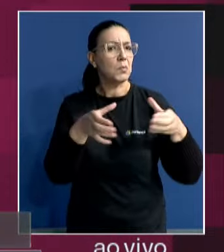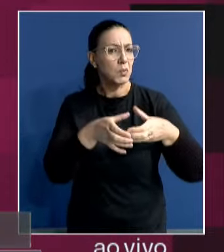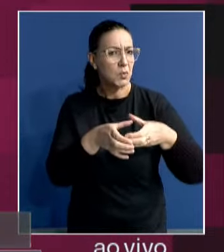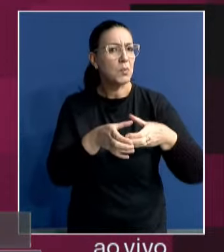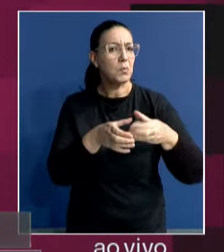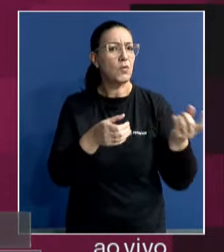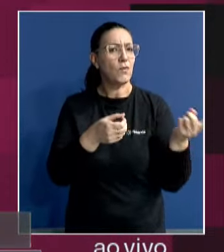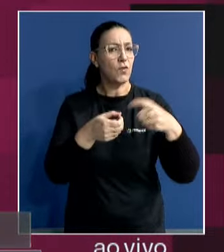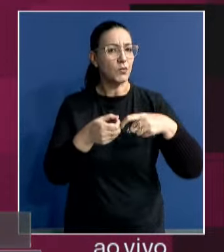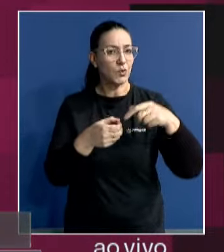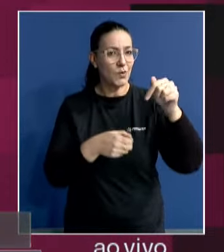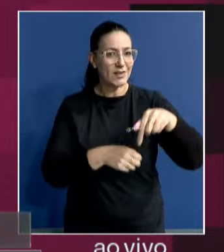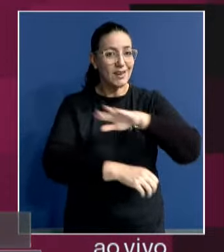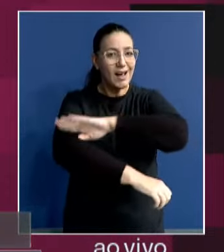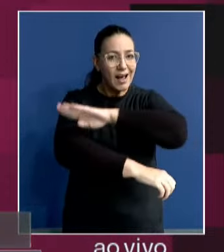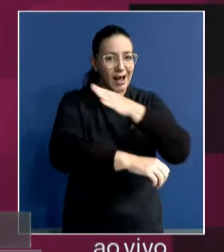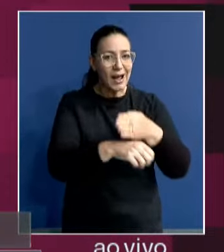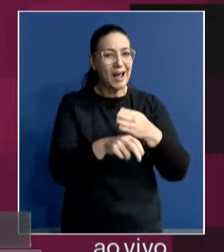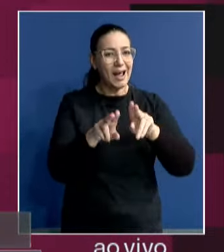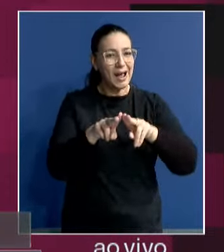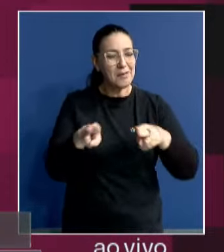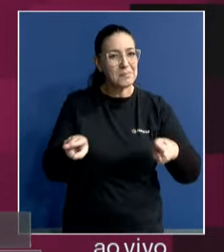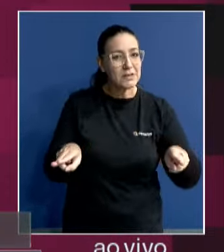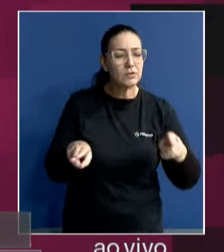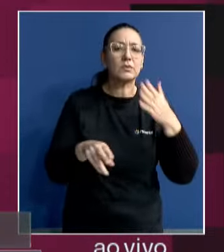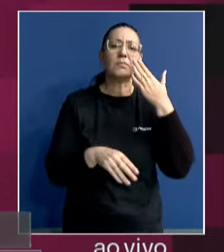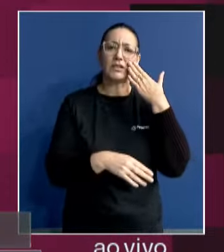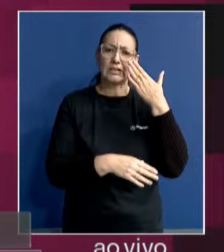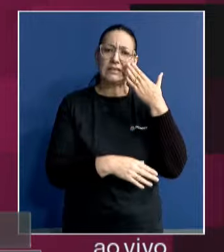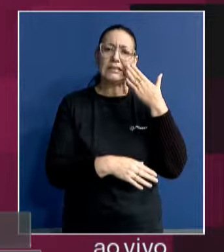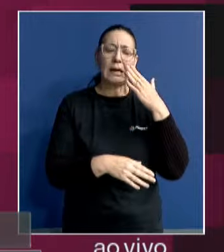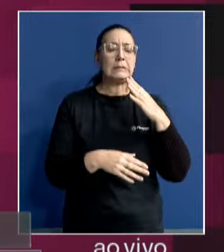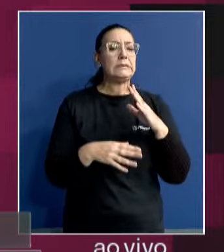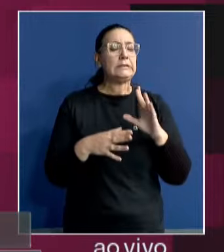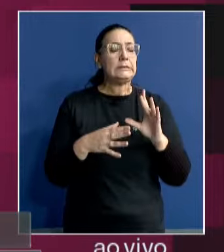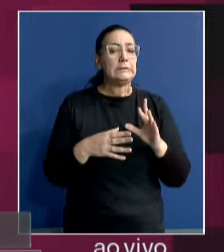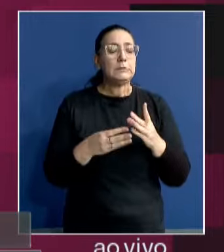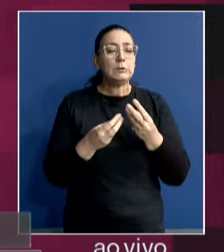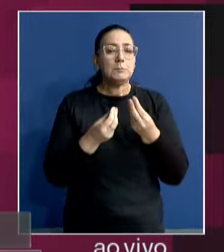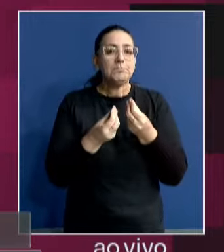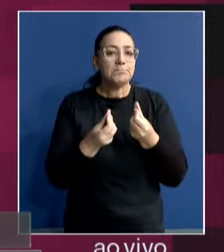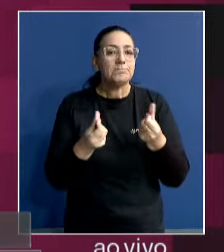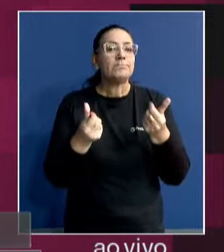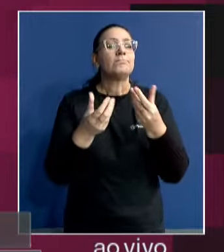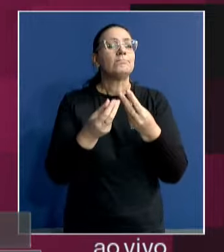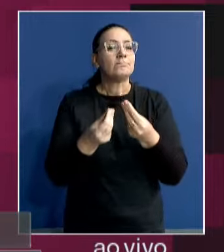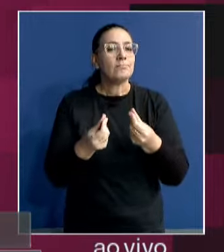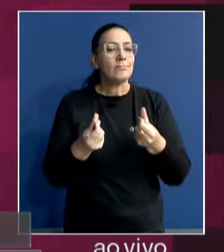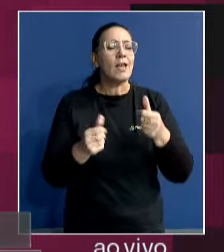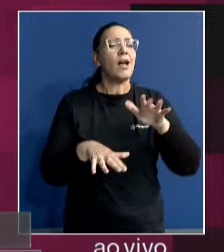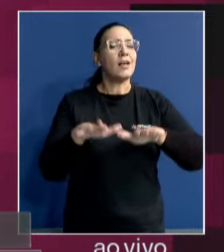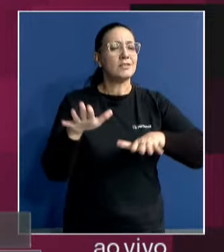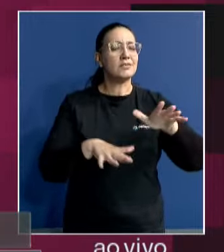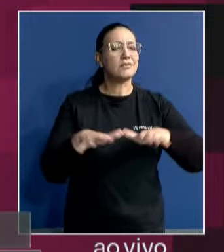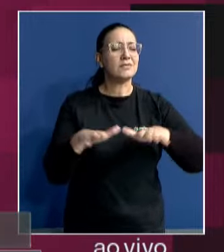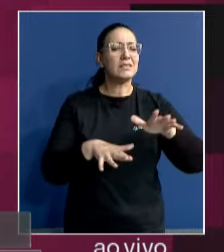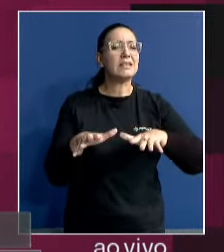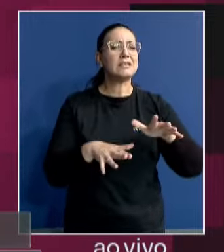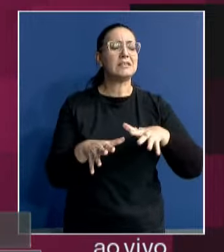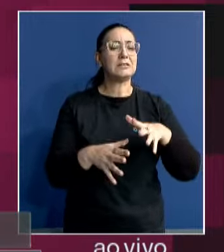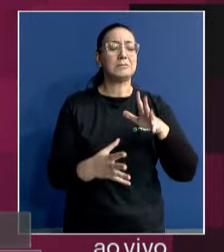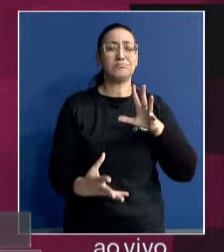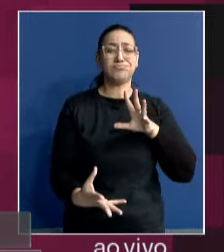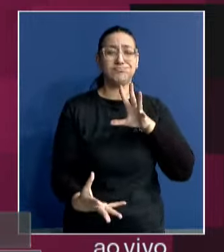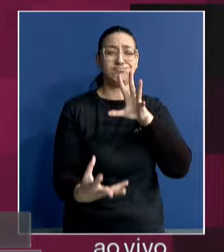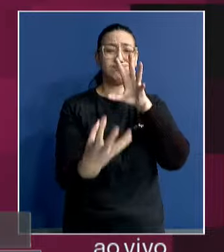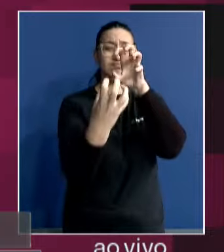o local. Mas é uma situação, a gente sabe, muito delicada. Há muita hostilidade por aqui, momentos de tensão. A gente já presenciou